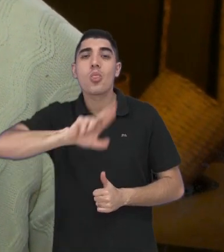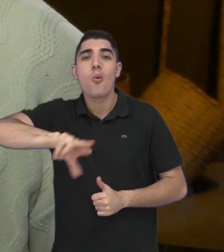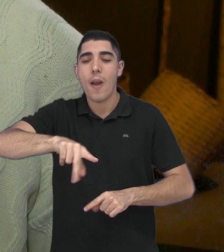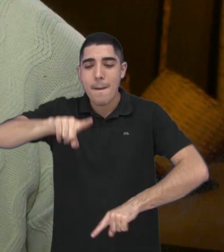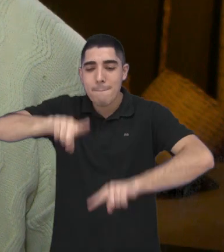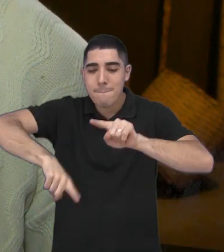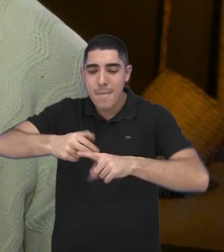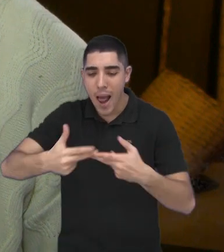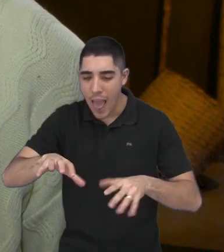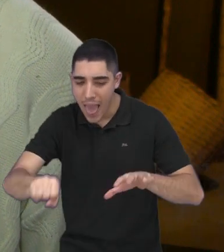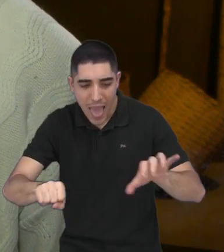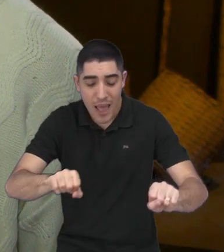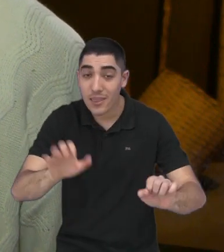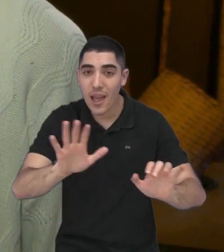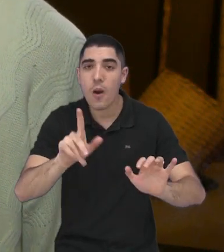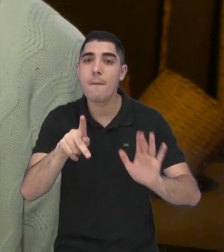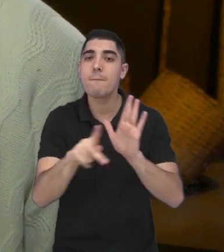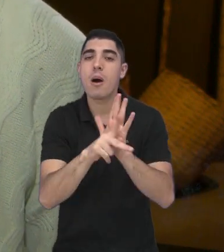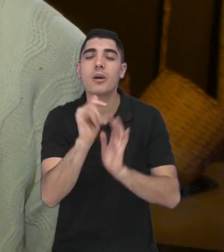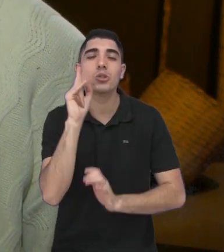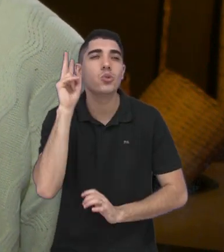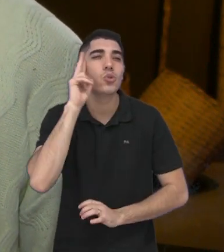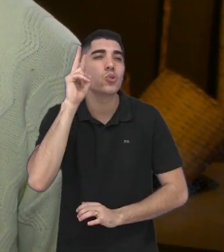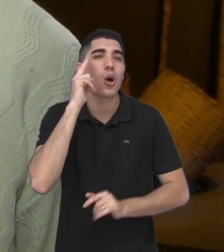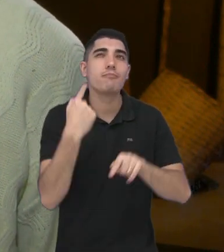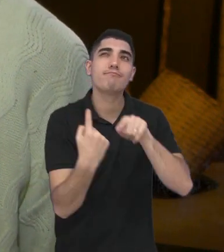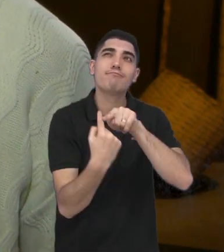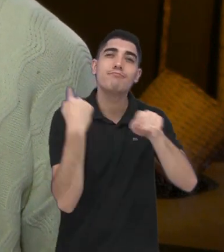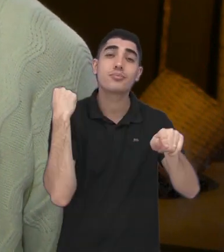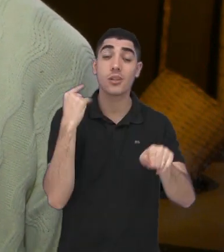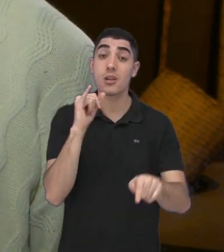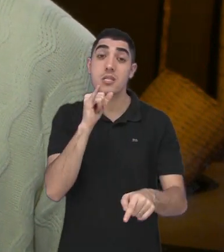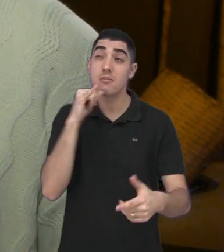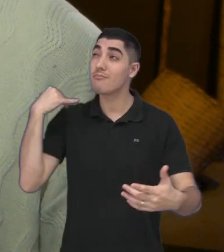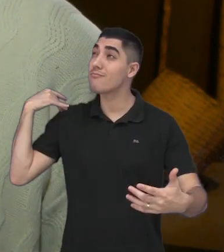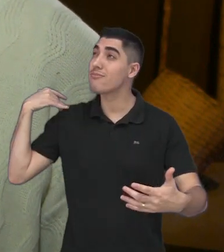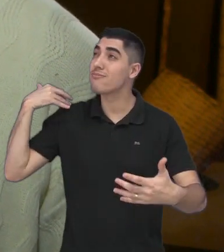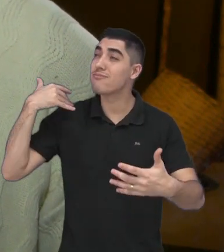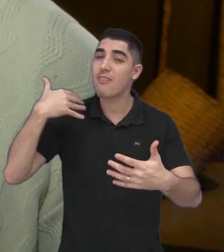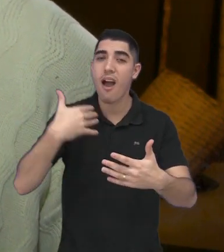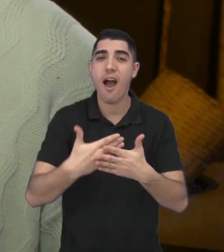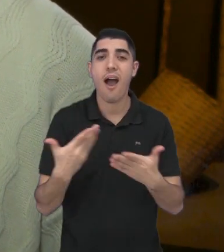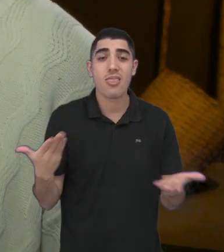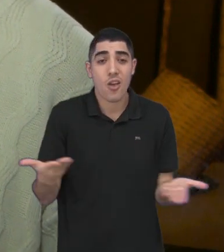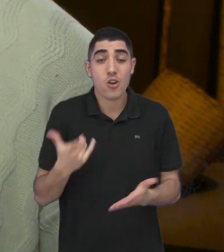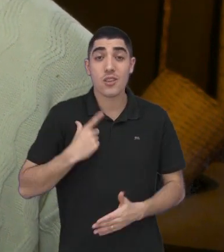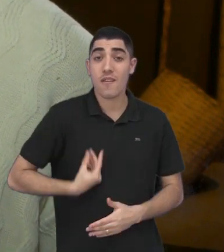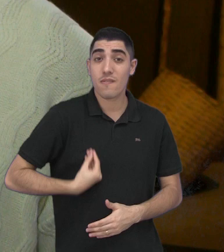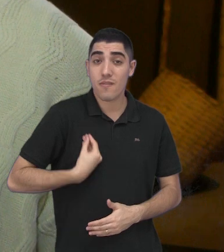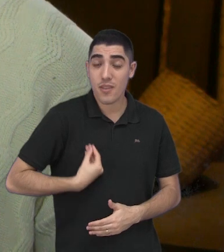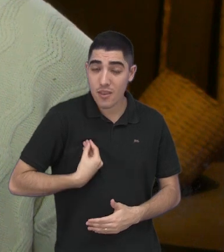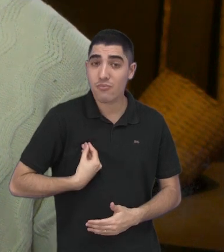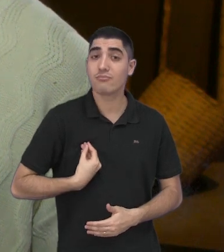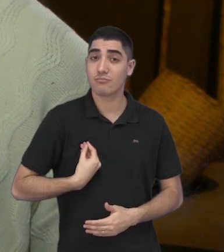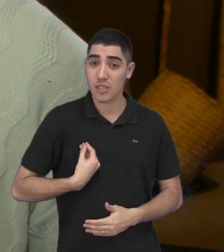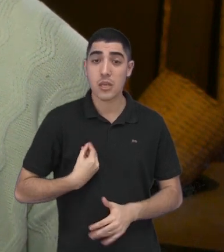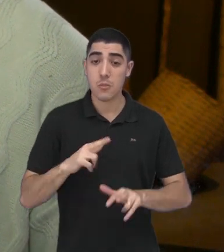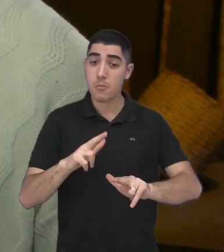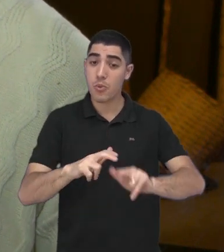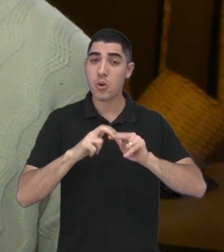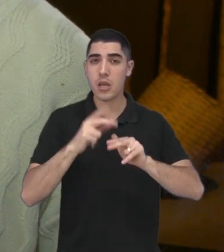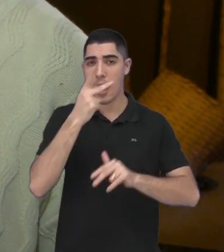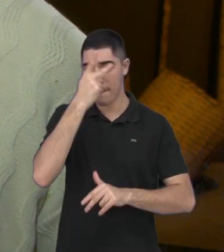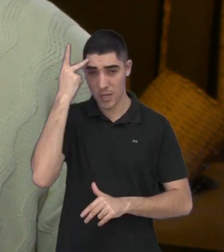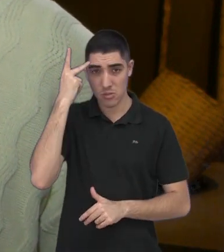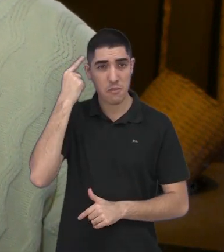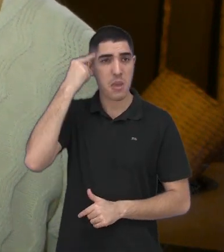essa data, ela serve muito para a gente olhar para o que às vezes é tão cotidiano, tão presente no dia a dia e que não parece